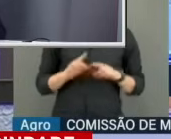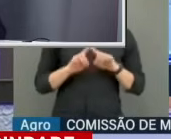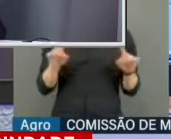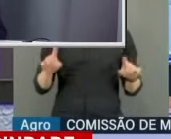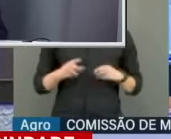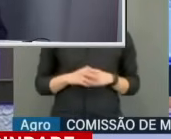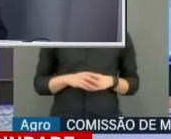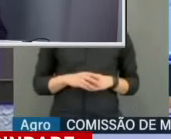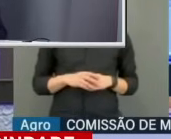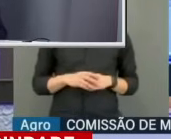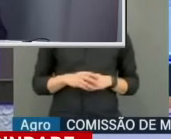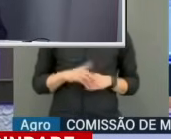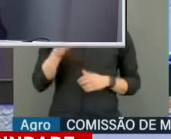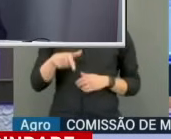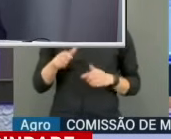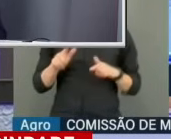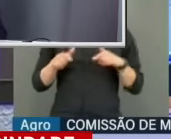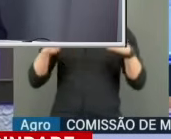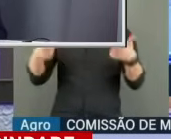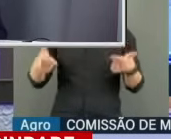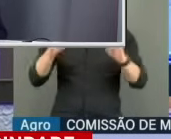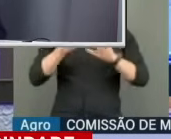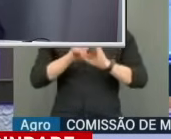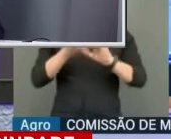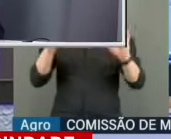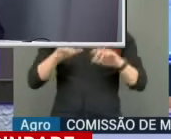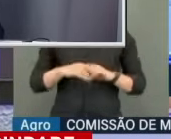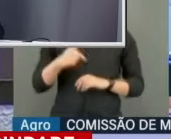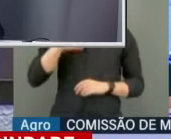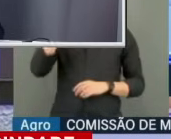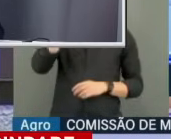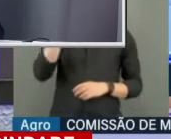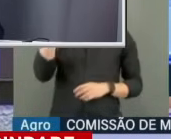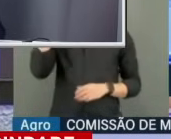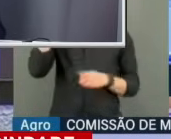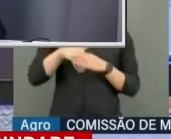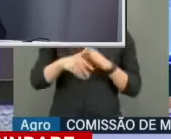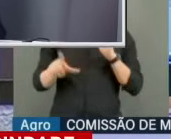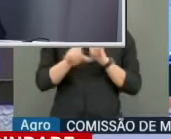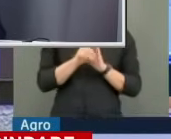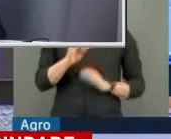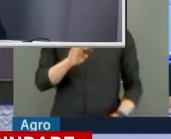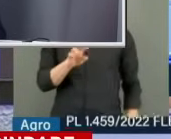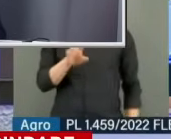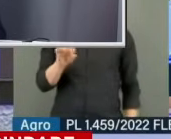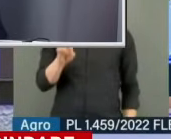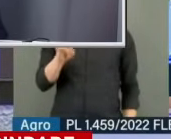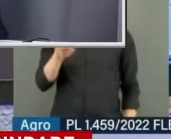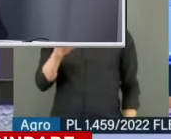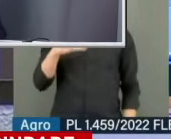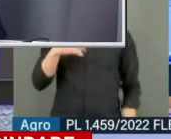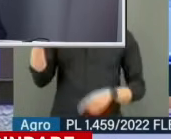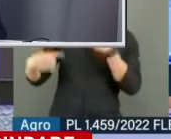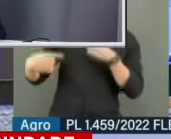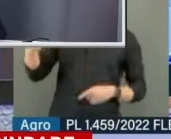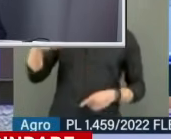e mais. General Heleno era responsável para repassar ao presidente da República informações de governo do que